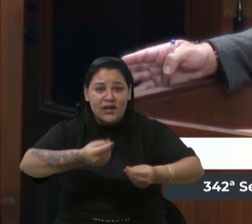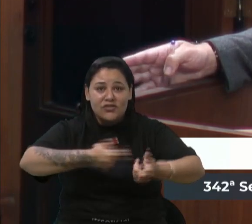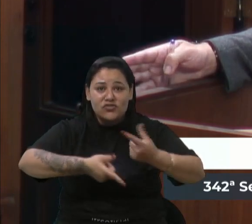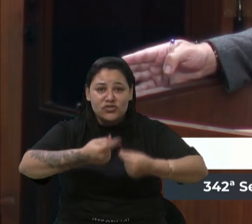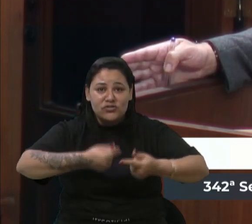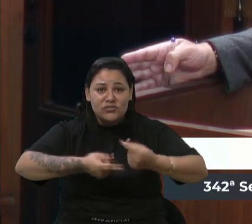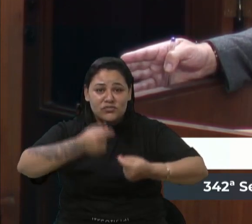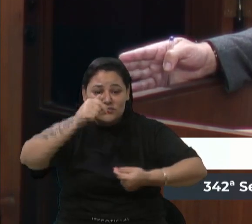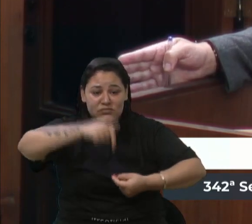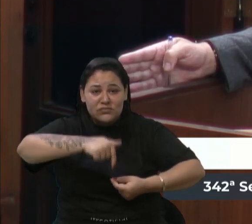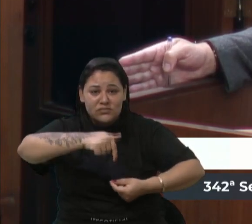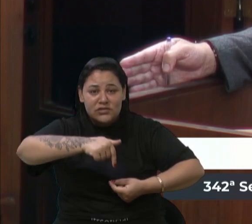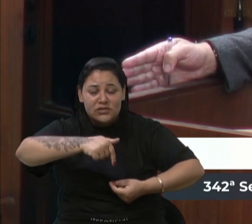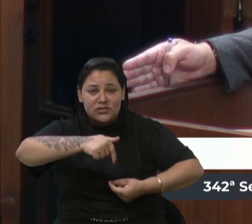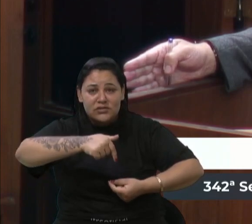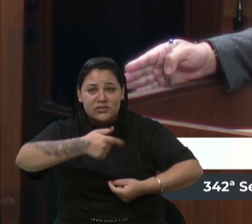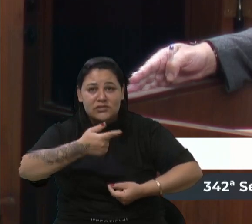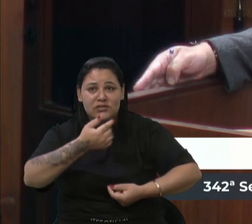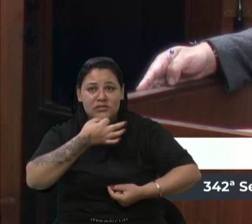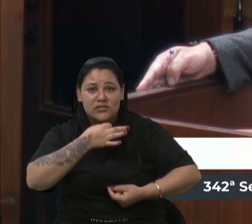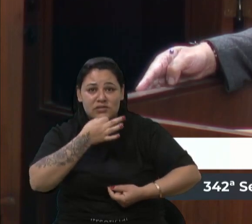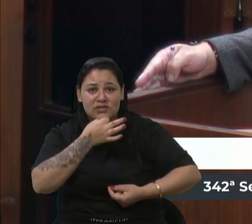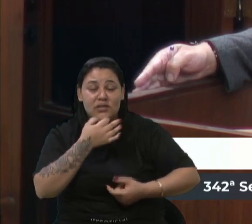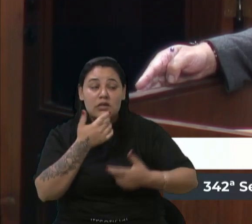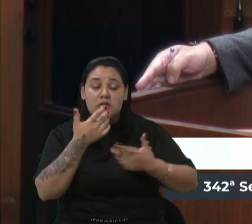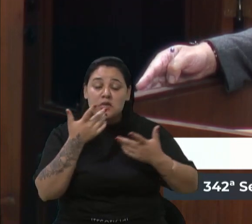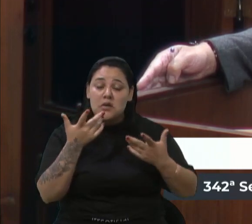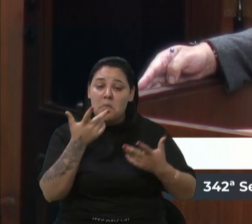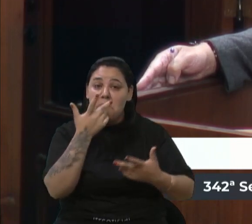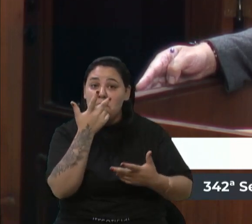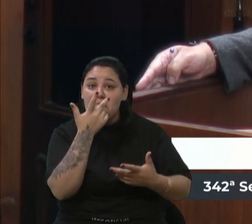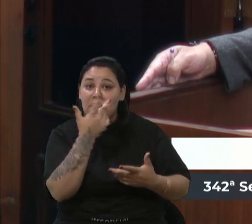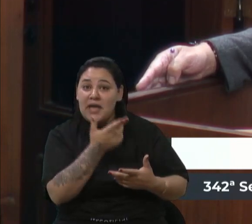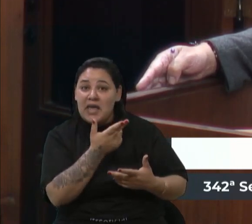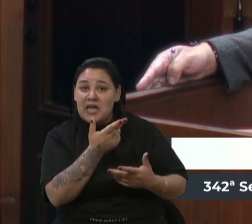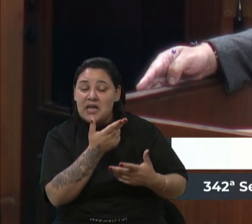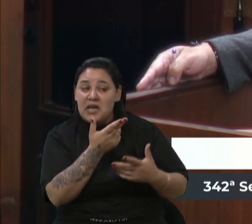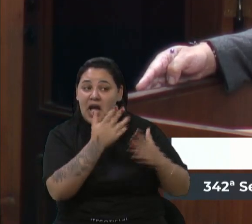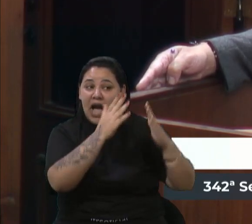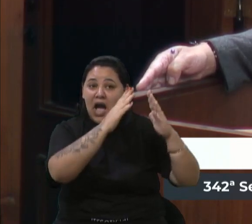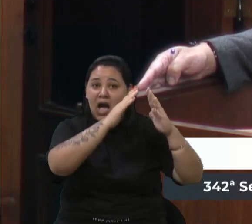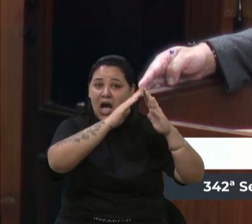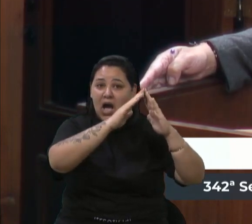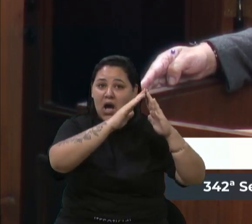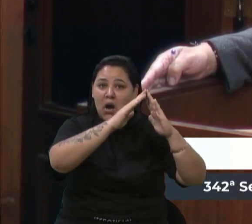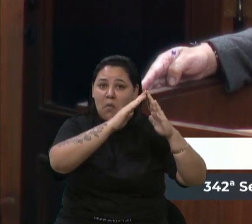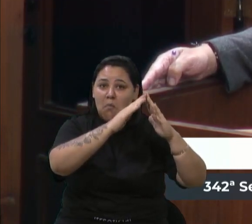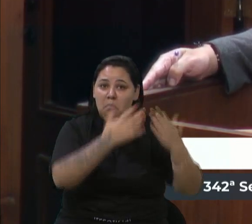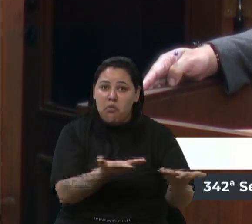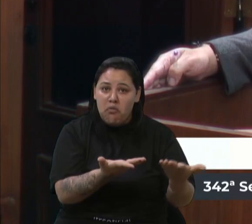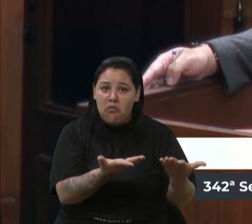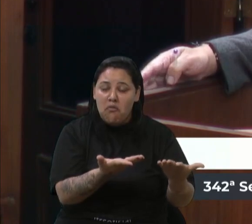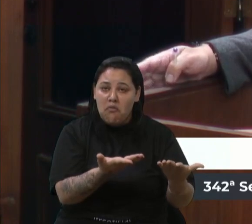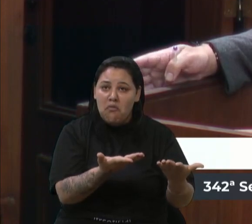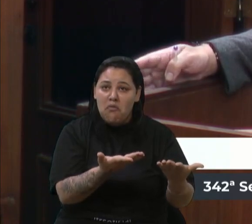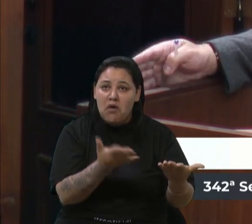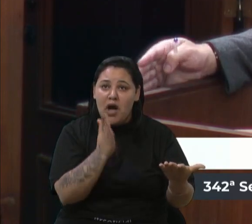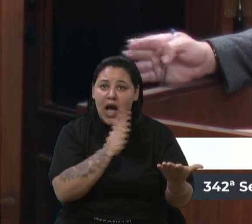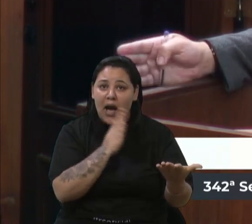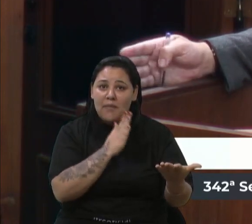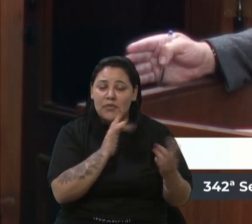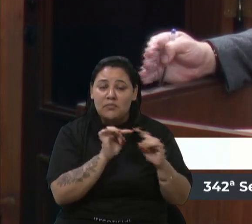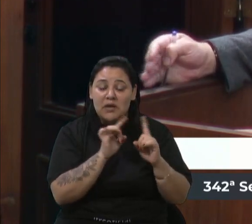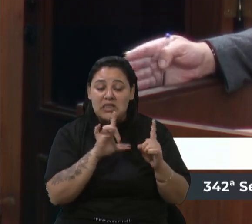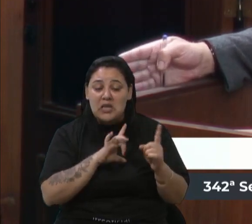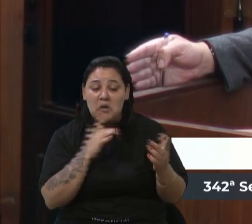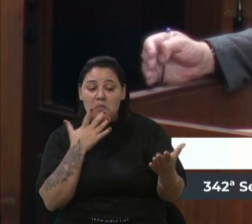Então, parece, conversei agora com o secretário, que essa casa será demolida em breve, mas há uma dúvida